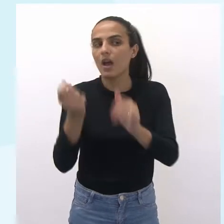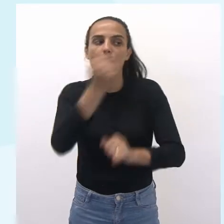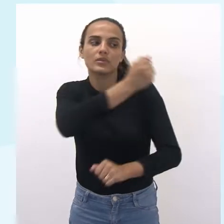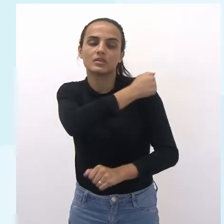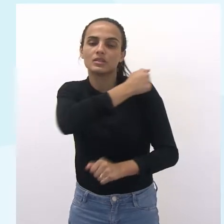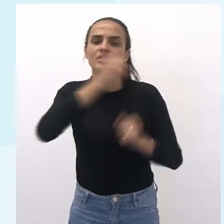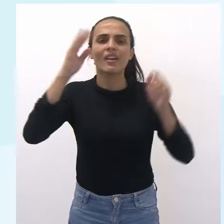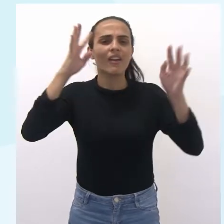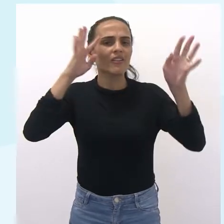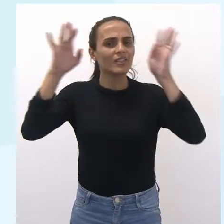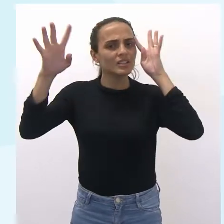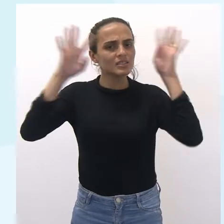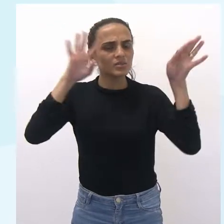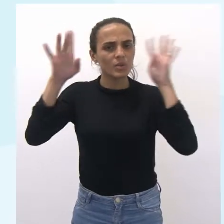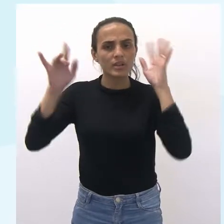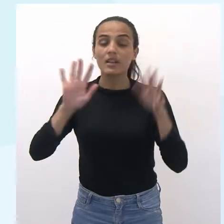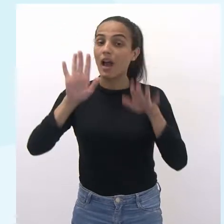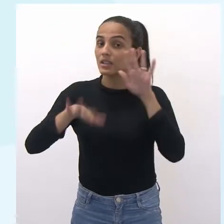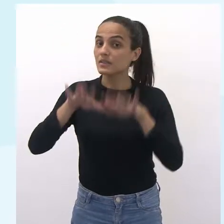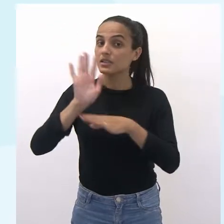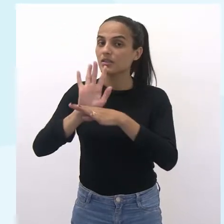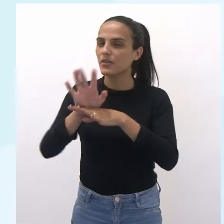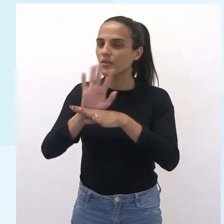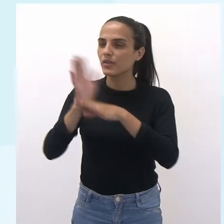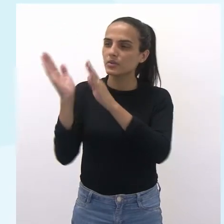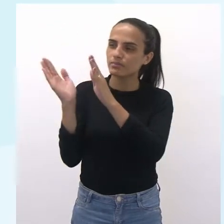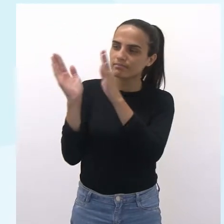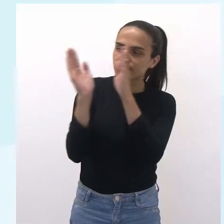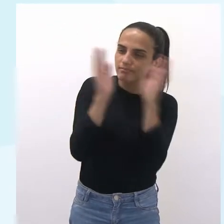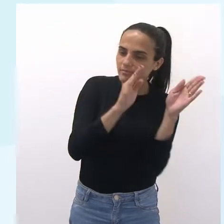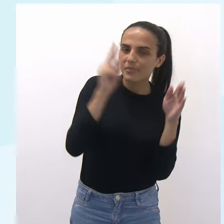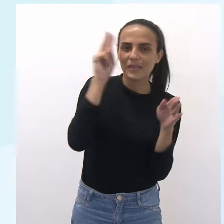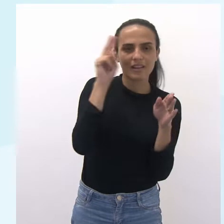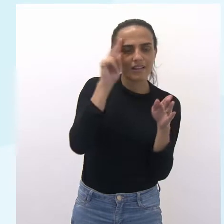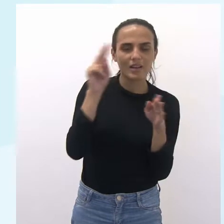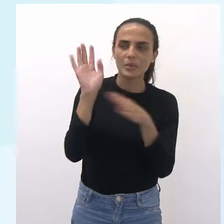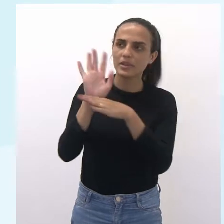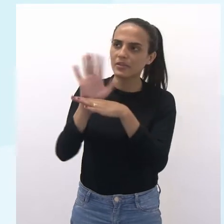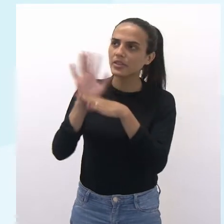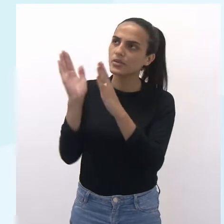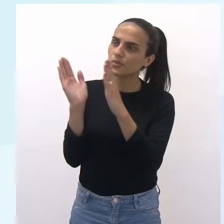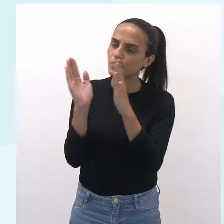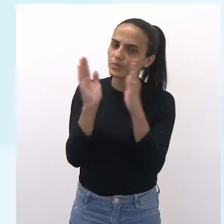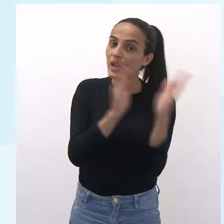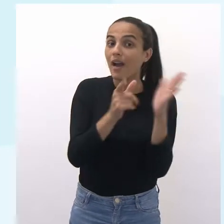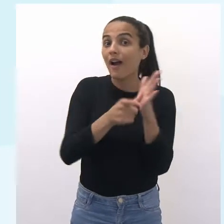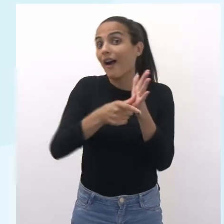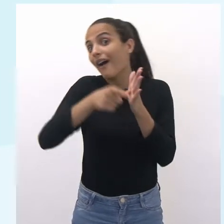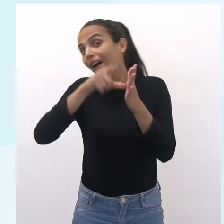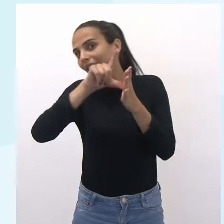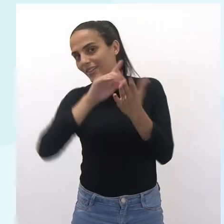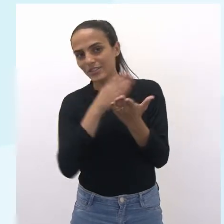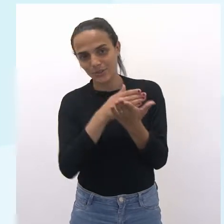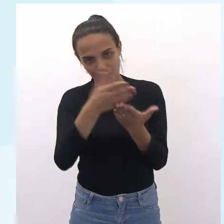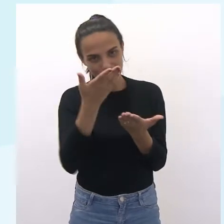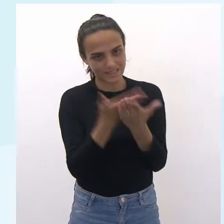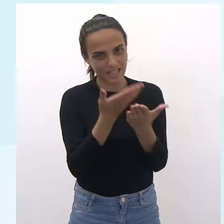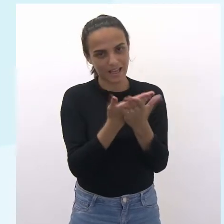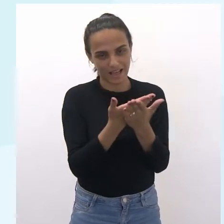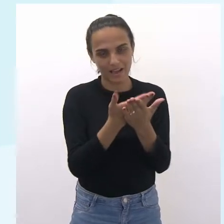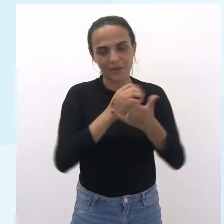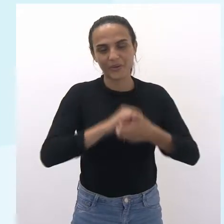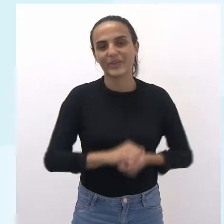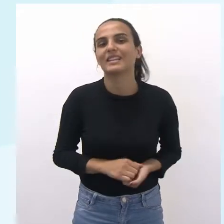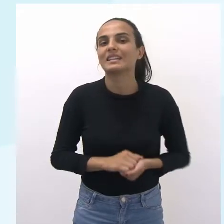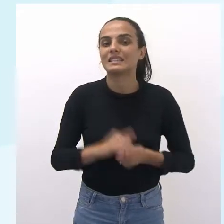Então, quando assistimos o vídeo, lembra da ideia de assistir o vídeo antes da aula, ter conhecimento de